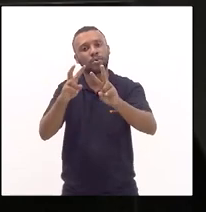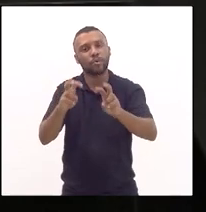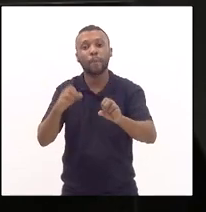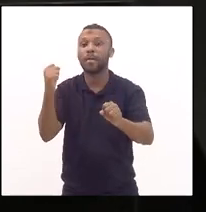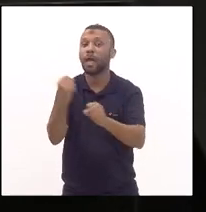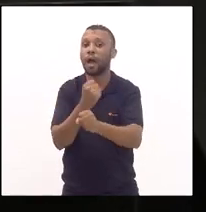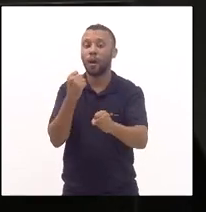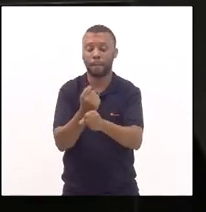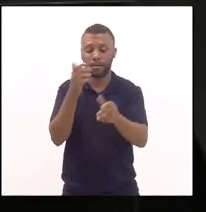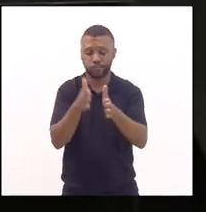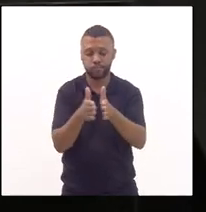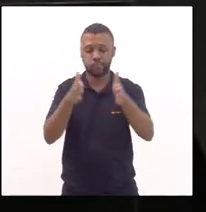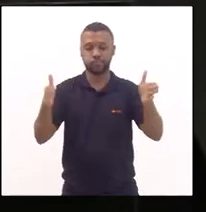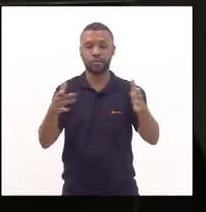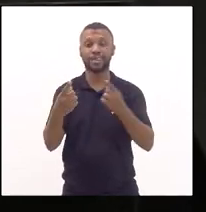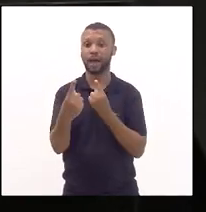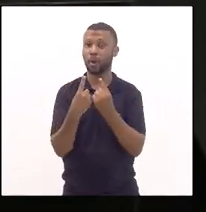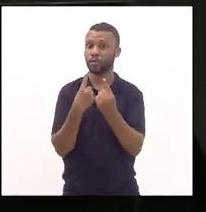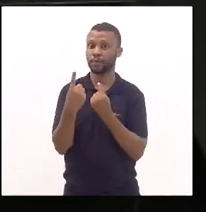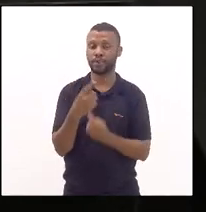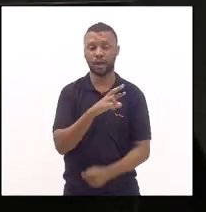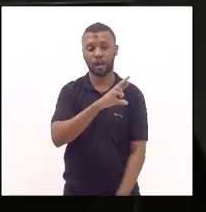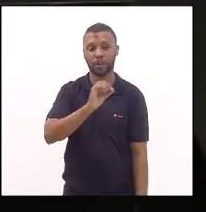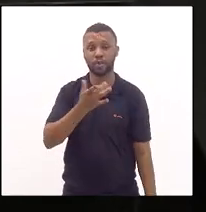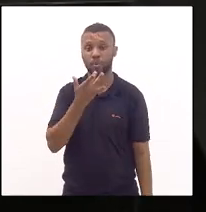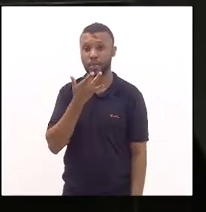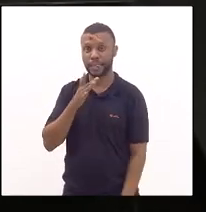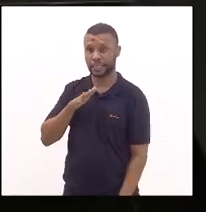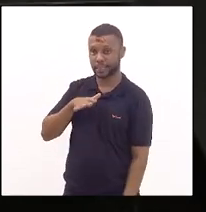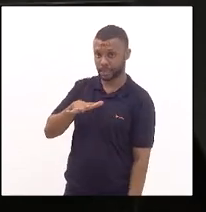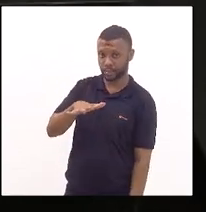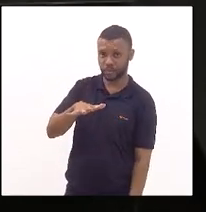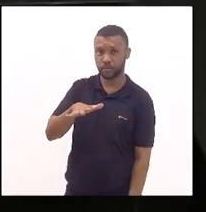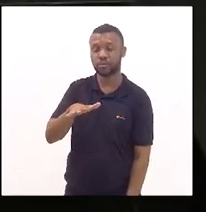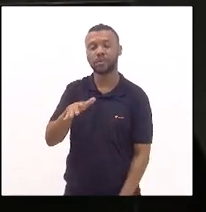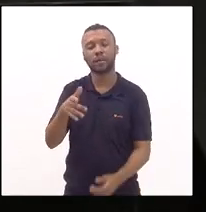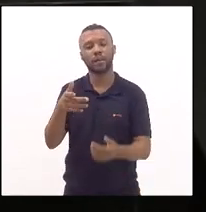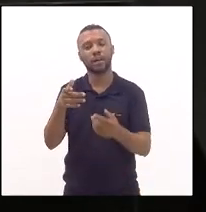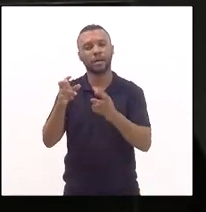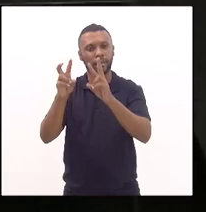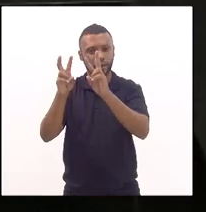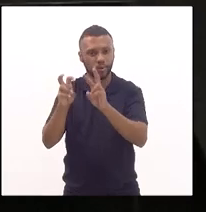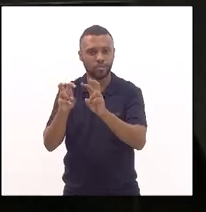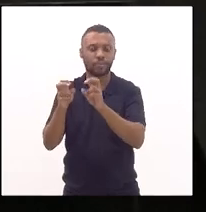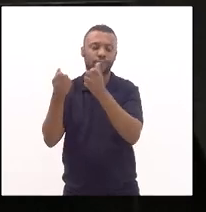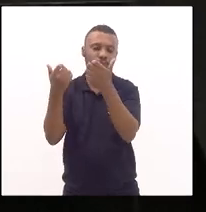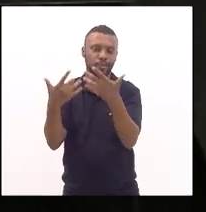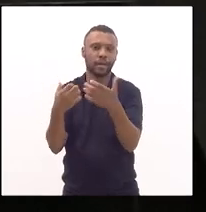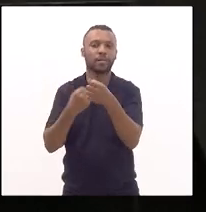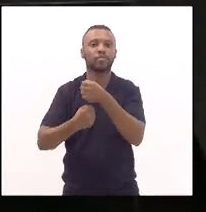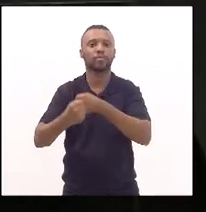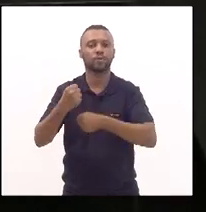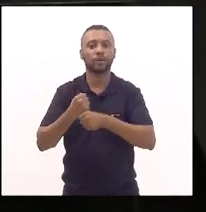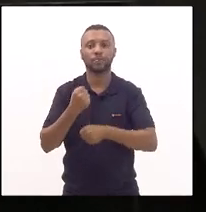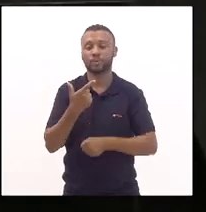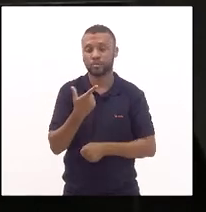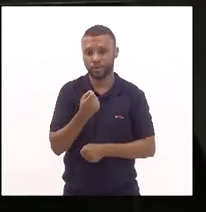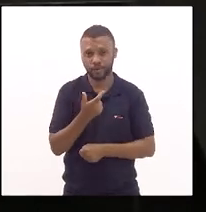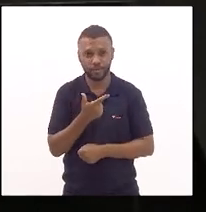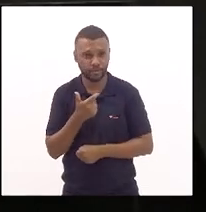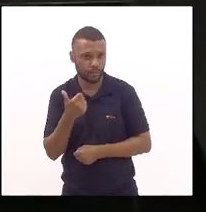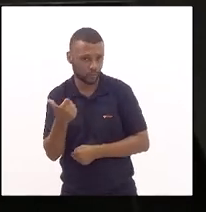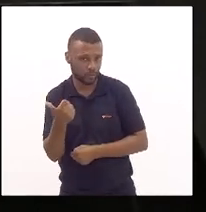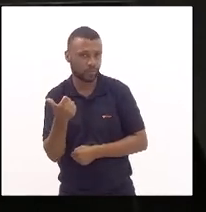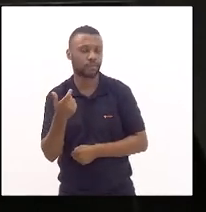Rio-Santos, que é uma realidade. Esse assunto foi tocado o ano passado, quando